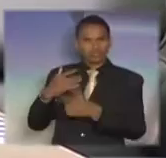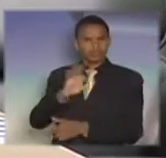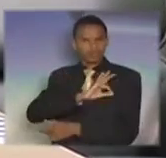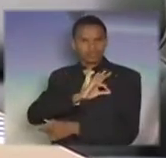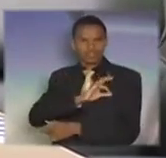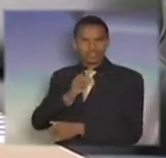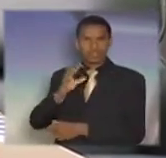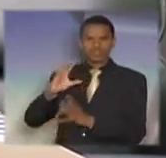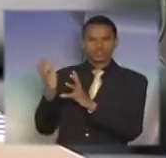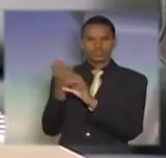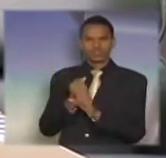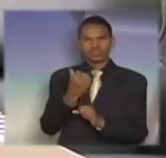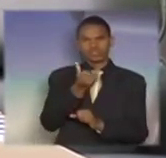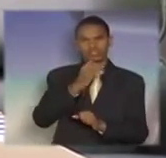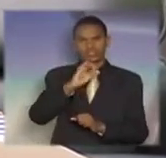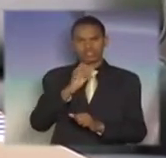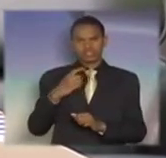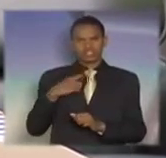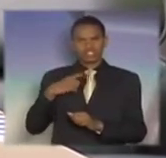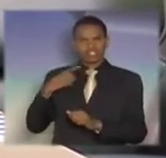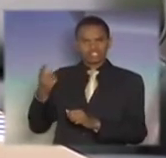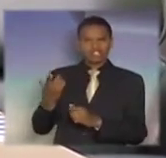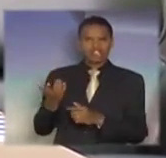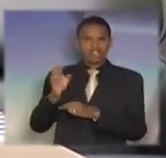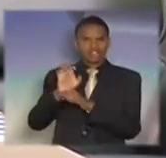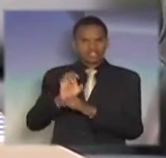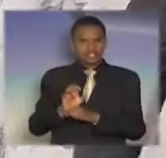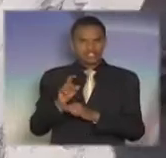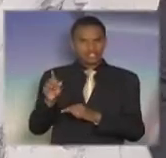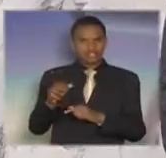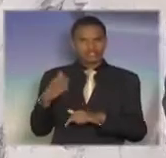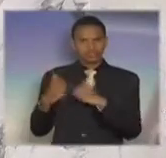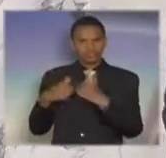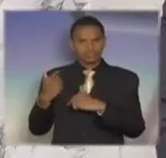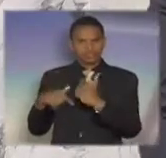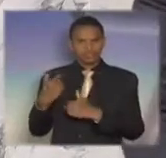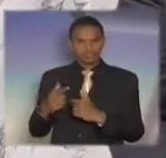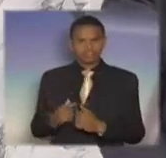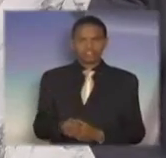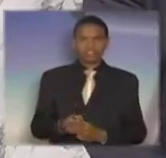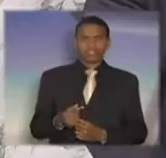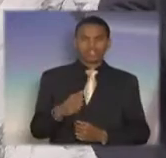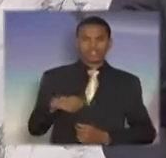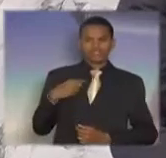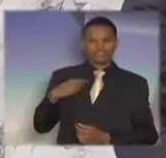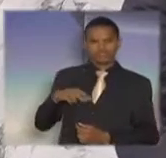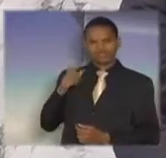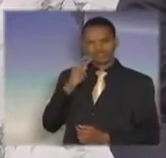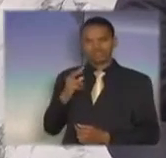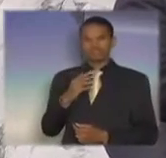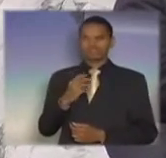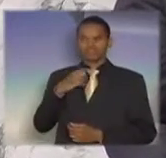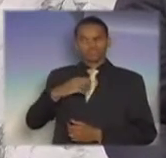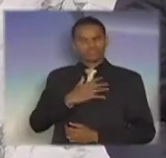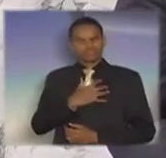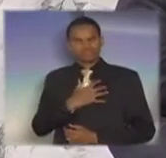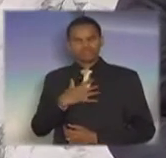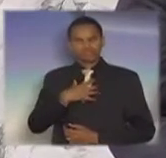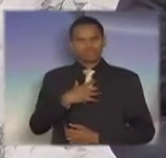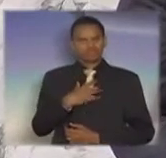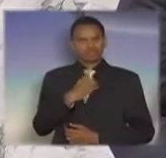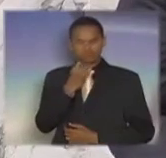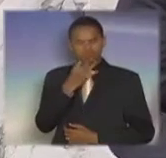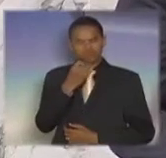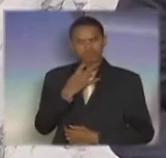o o estágio específico naquele batalhão e é sempre gratificante estamos com a tropa com os policiais renovando